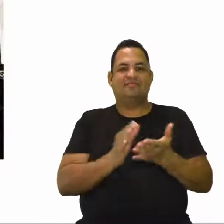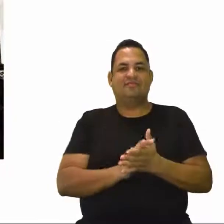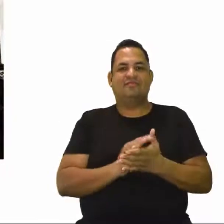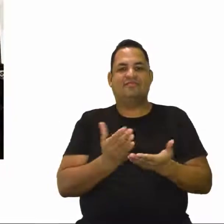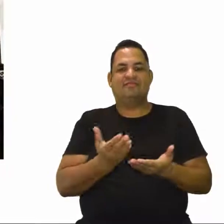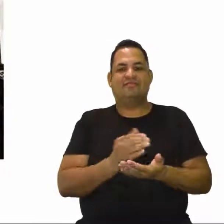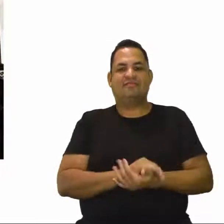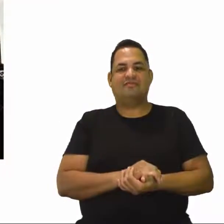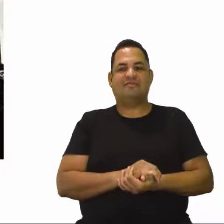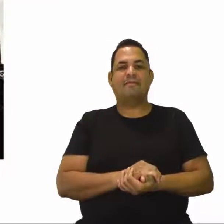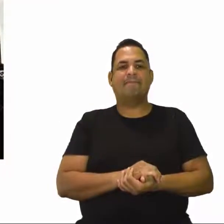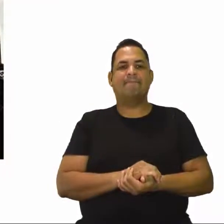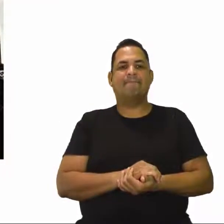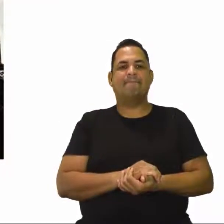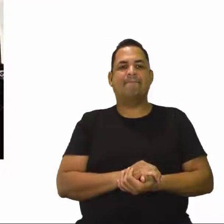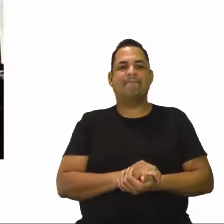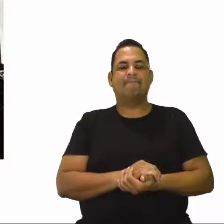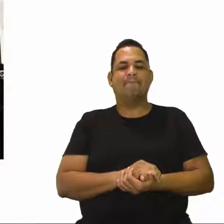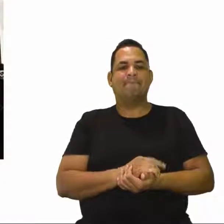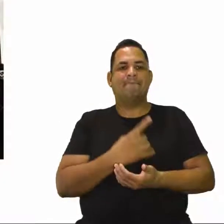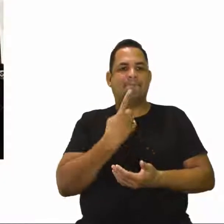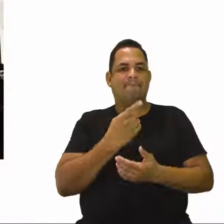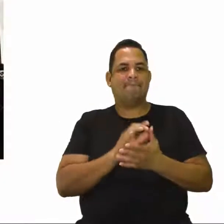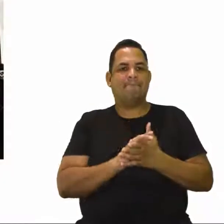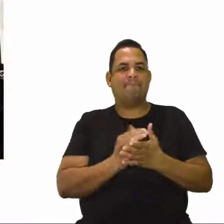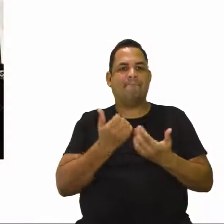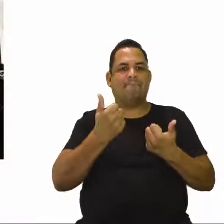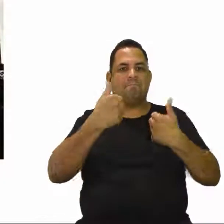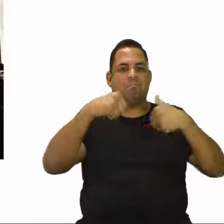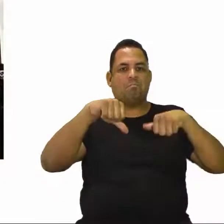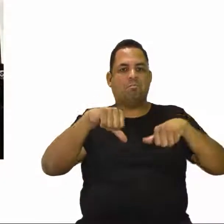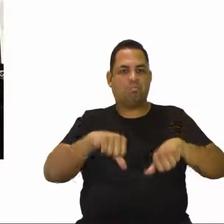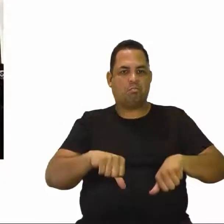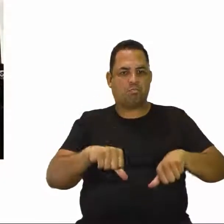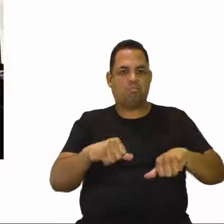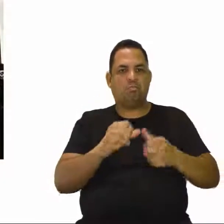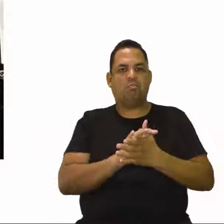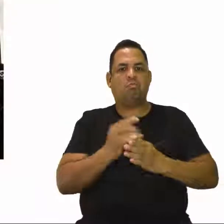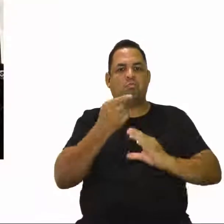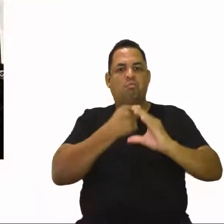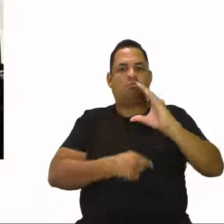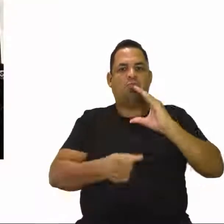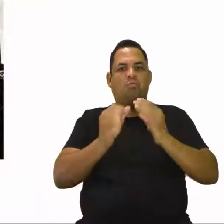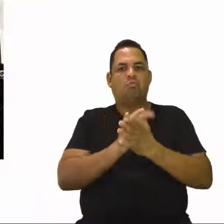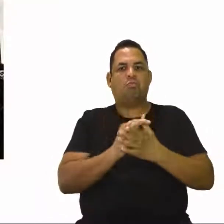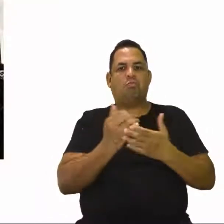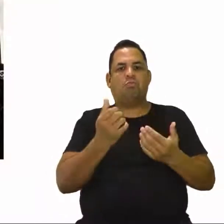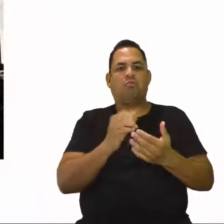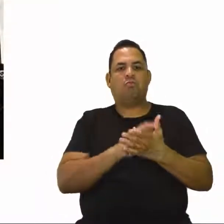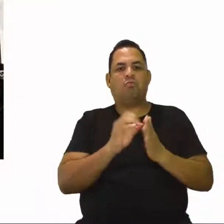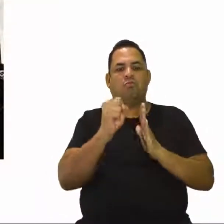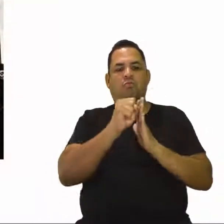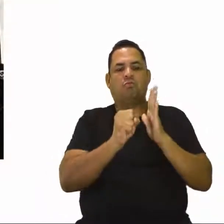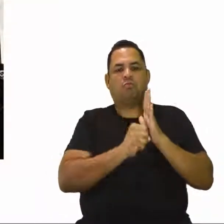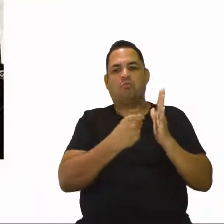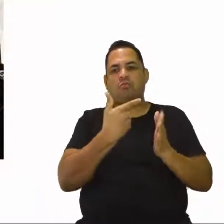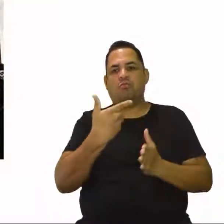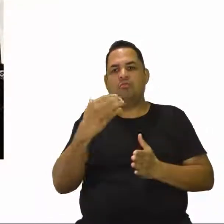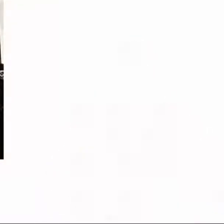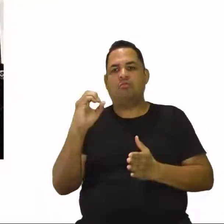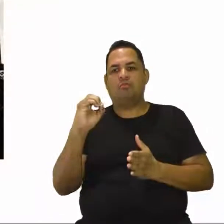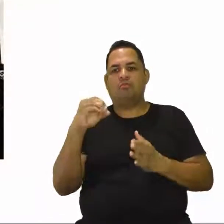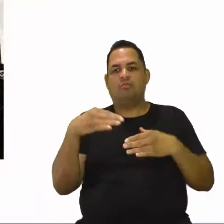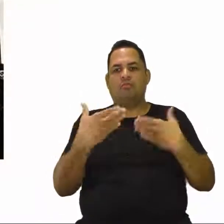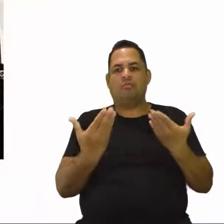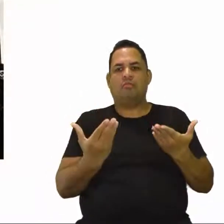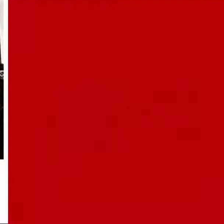da mão para vocês. Vejam, senhores, a crise do capitalismo nos anos do século XX, né?